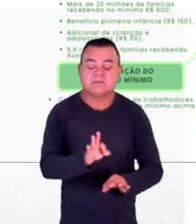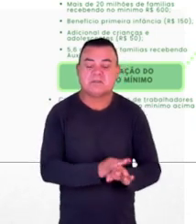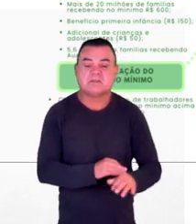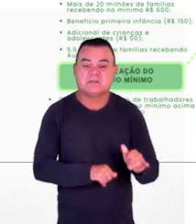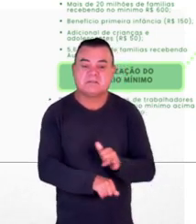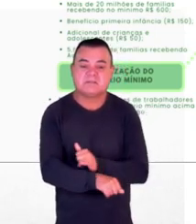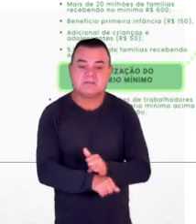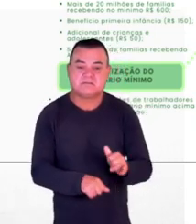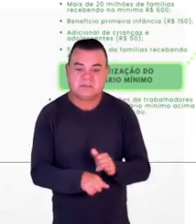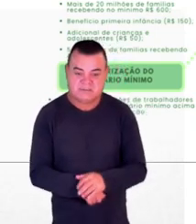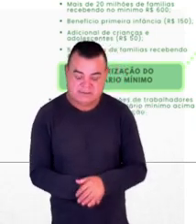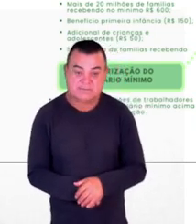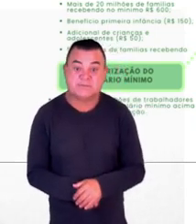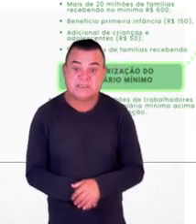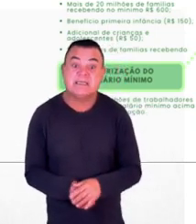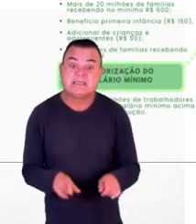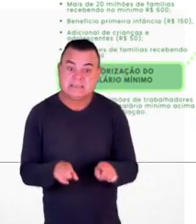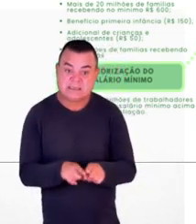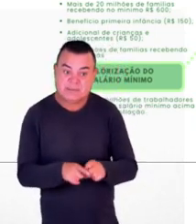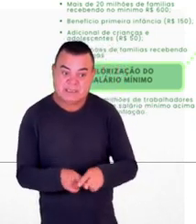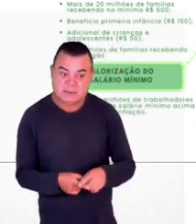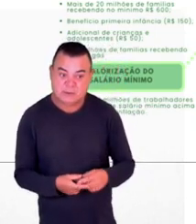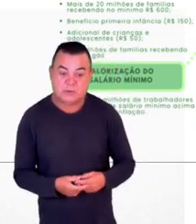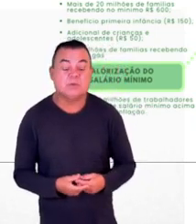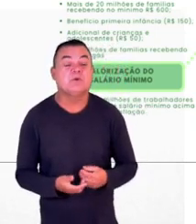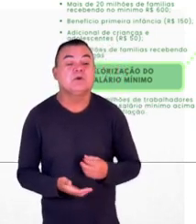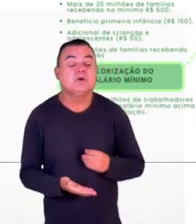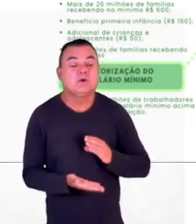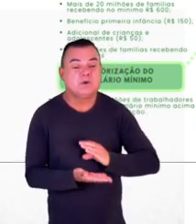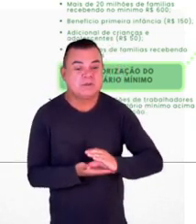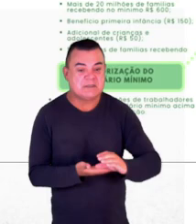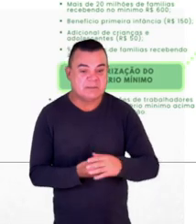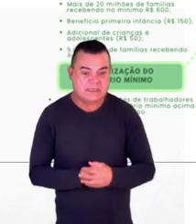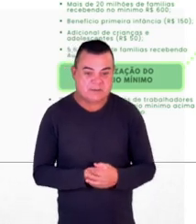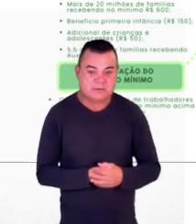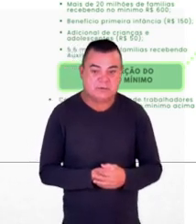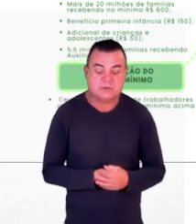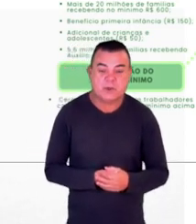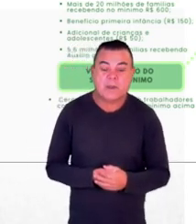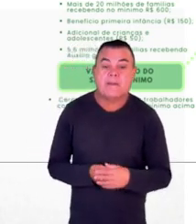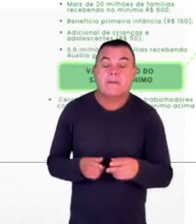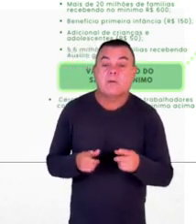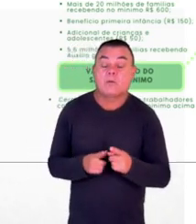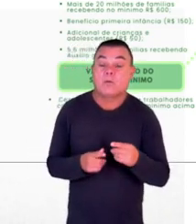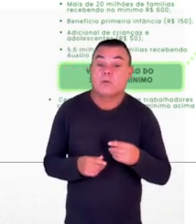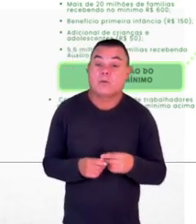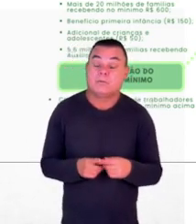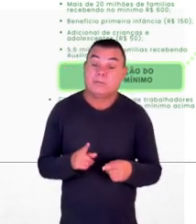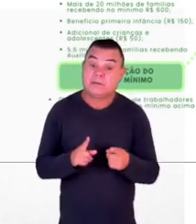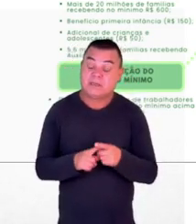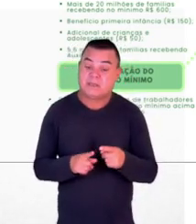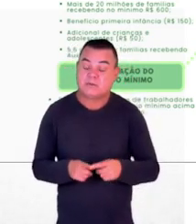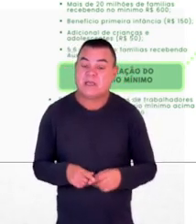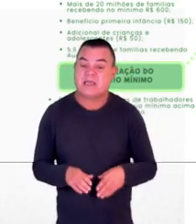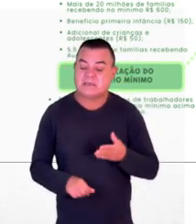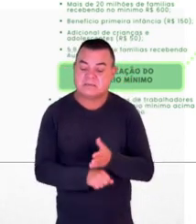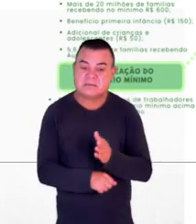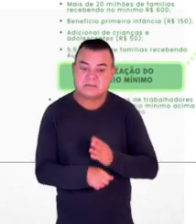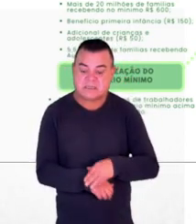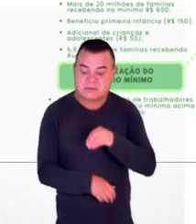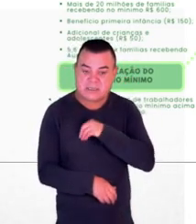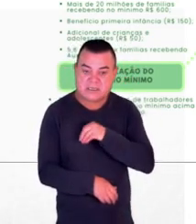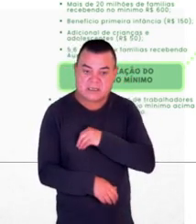estratégias inclusive orçamento então olhando pro primeiro eixo de acesso à renda né tem uma centralidade aqui na